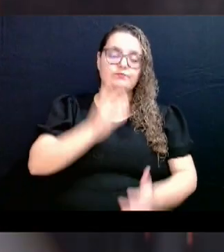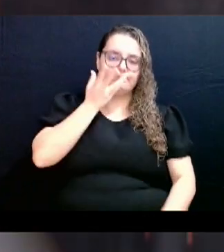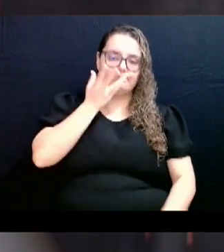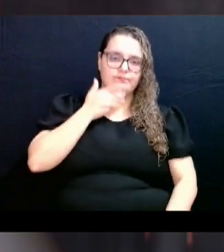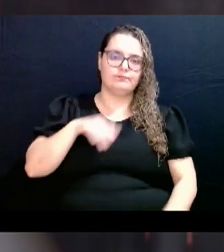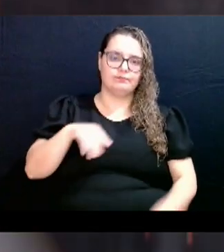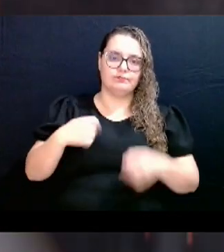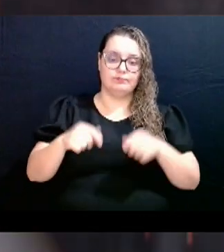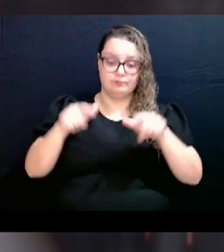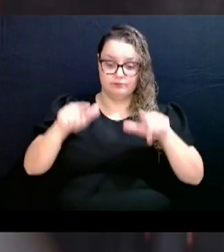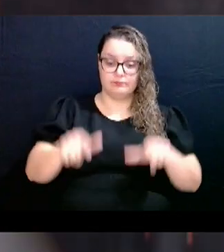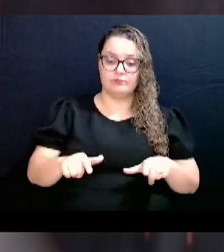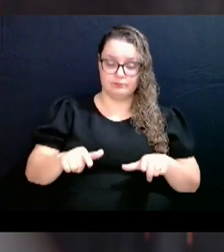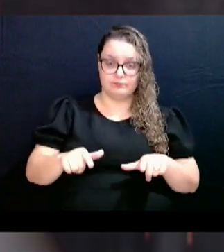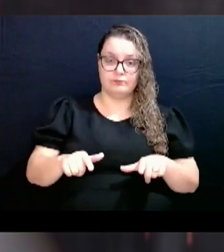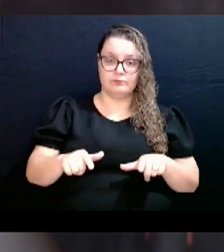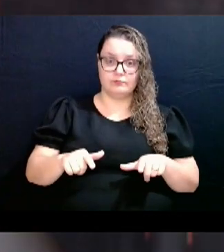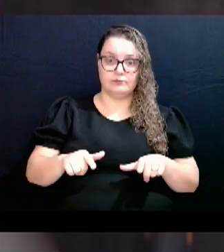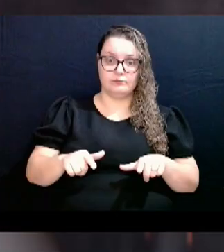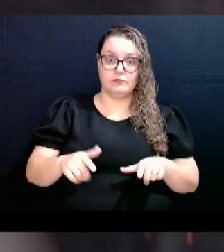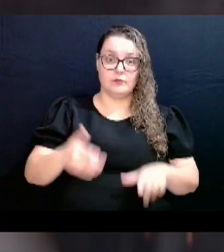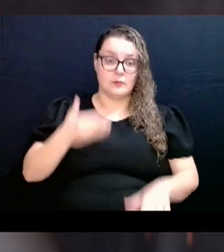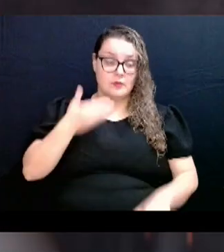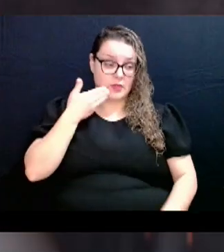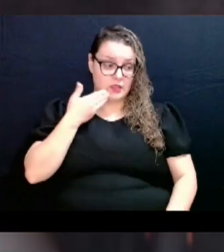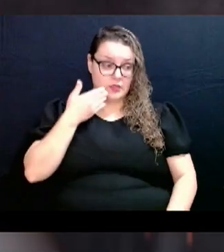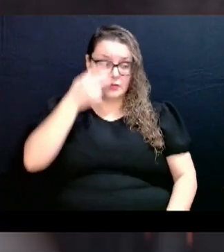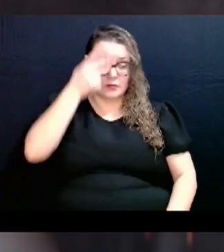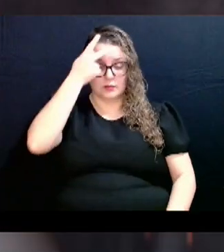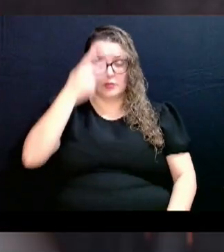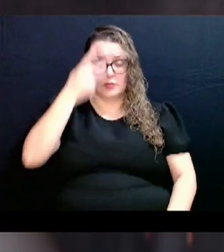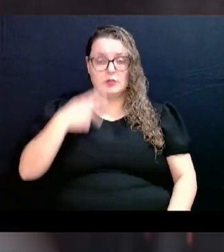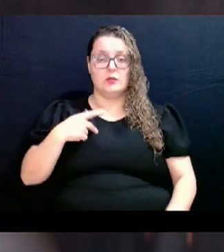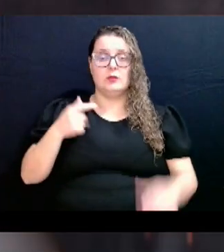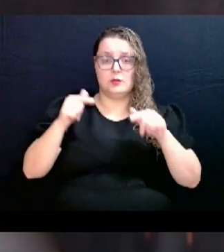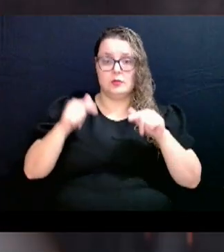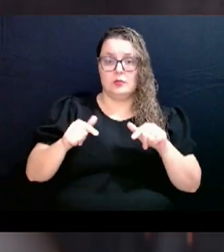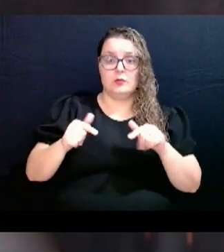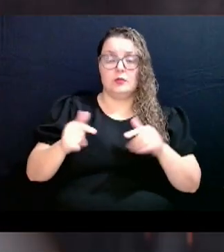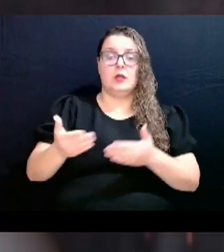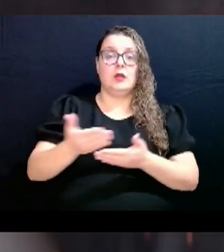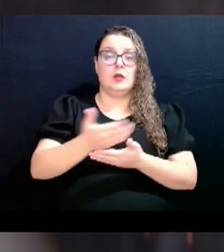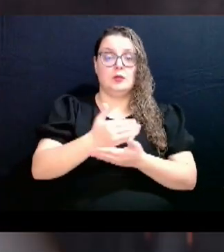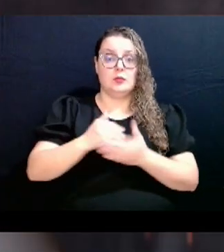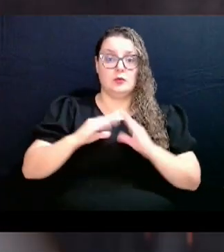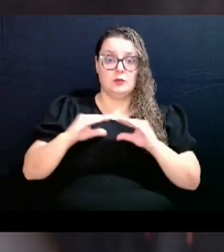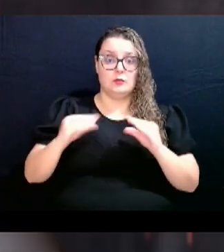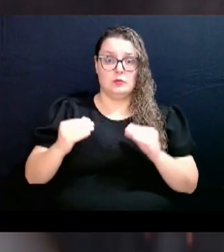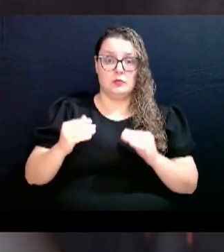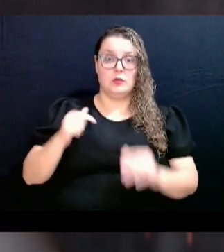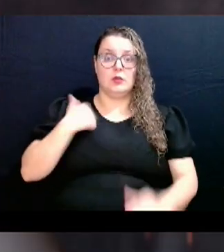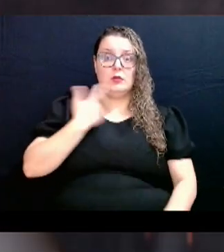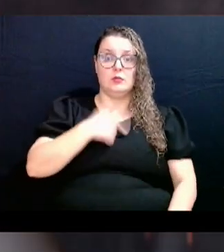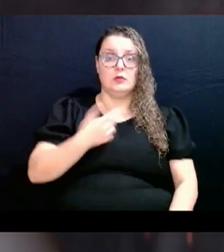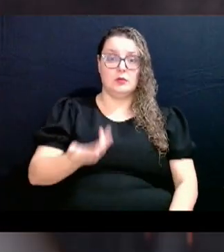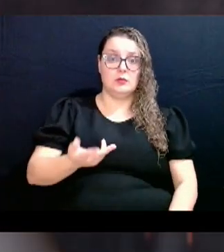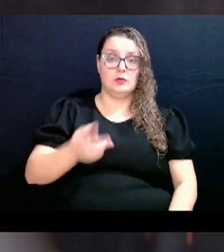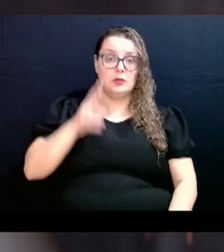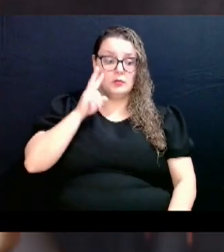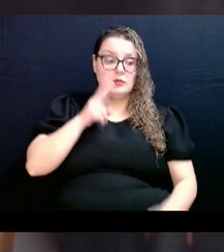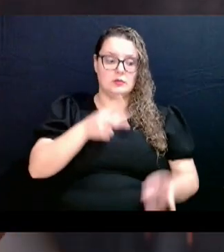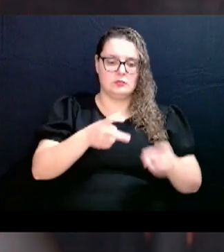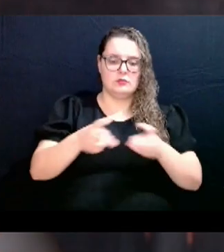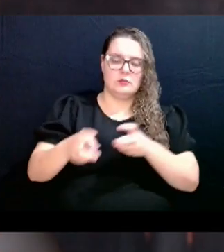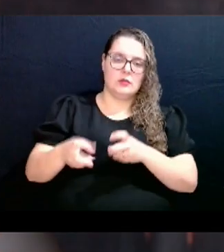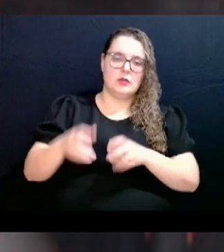que seja facilitador para ela, um ambiente que seja acolhido. A gente acaba vendo e percebendo muitas das vezes